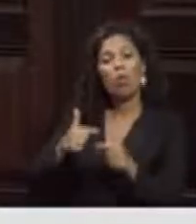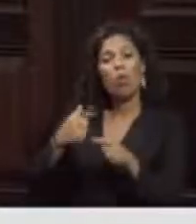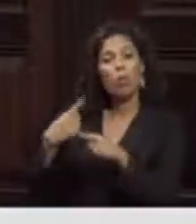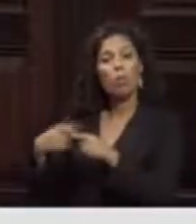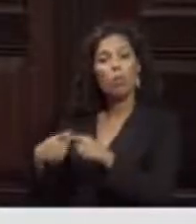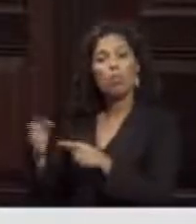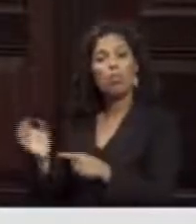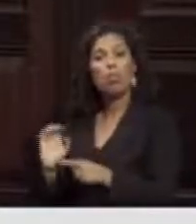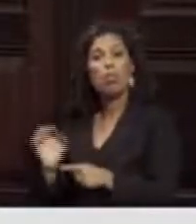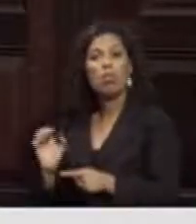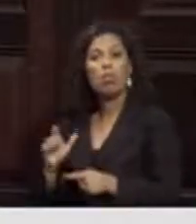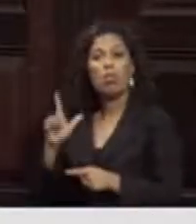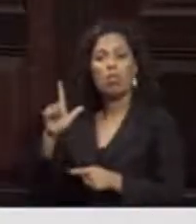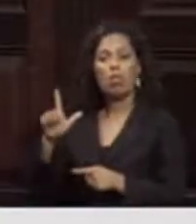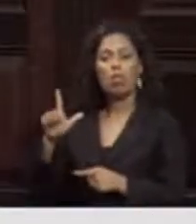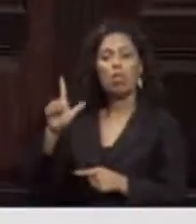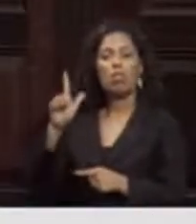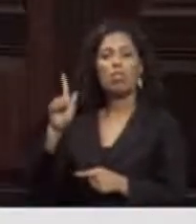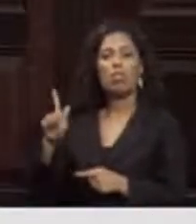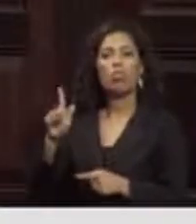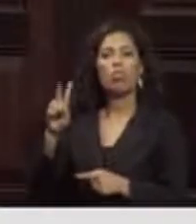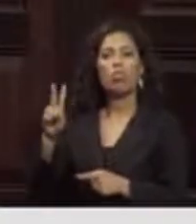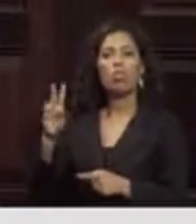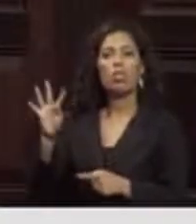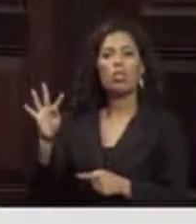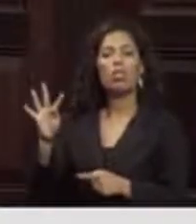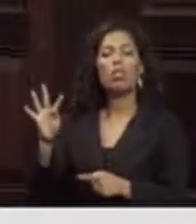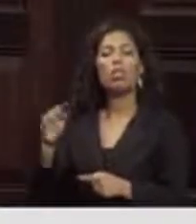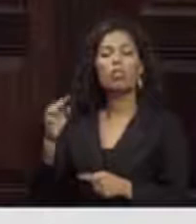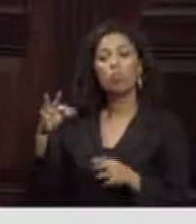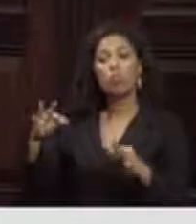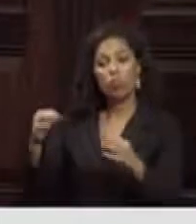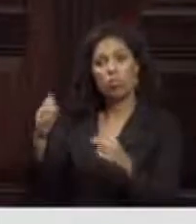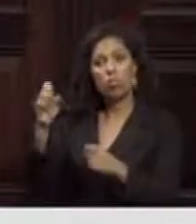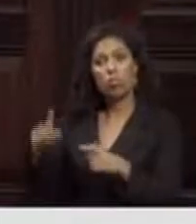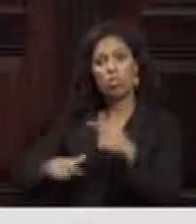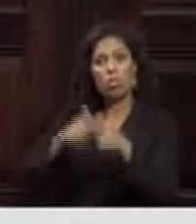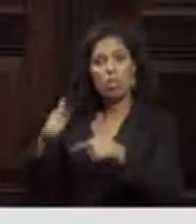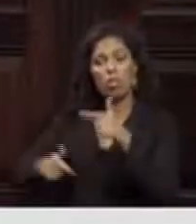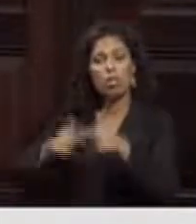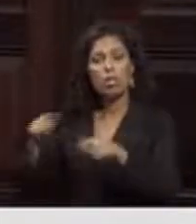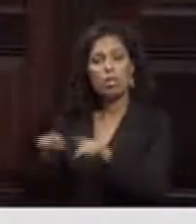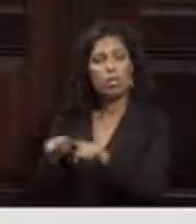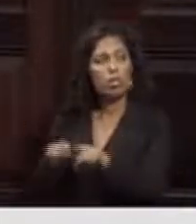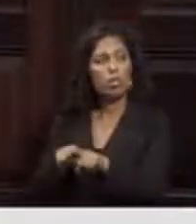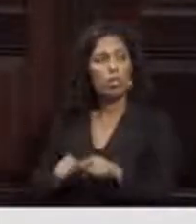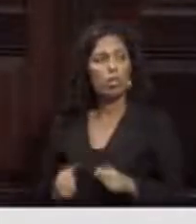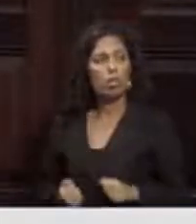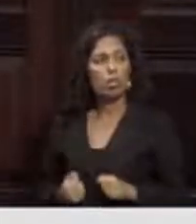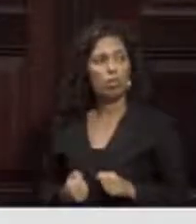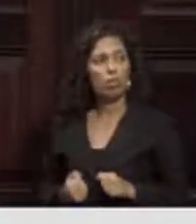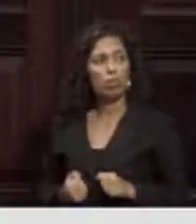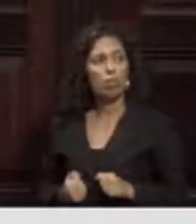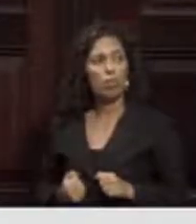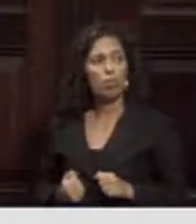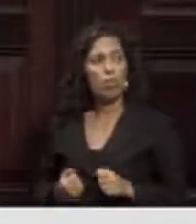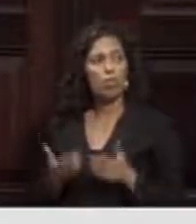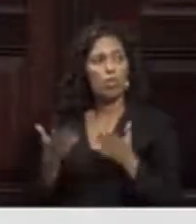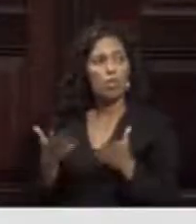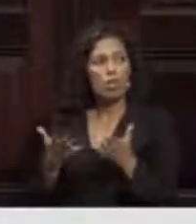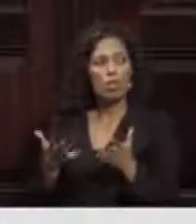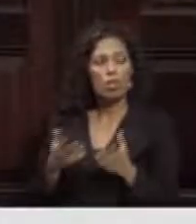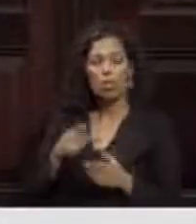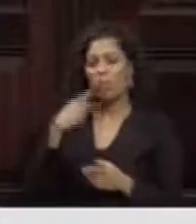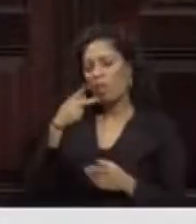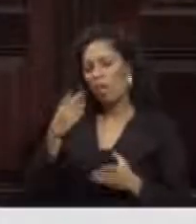trabalhadores, são também cidadãos, também têm direito à tranquilidade nas suas famílias. Então, dizer ao Mick, que eu daria a parte, Joque, com